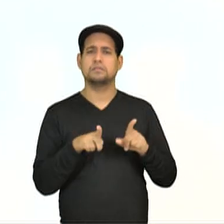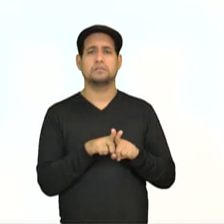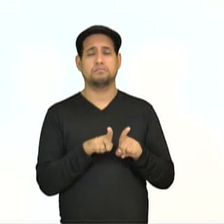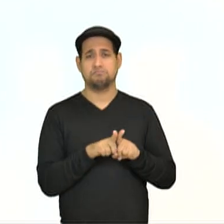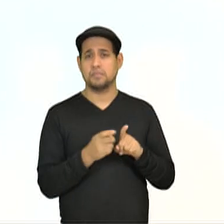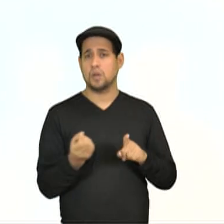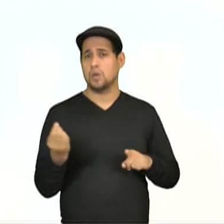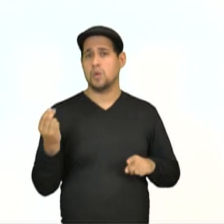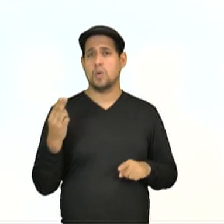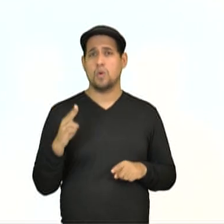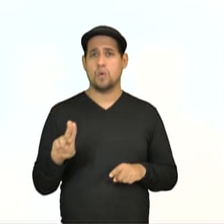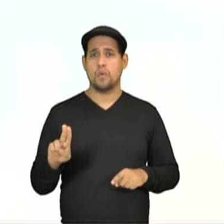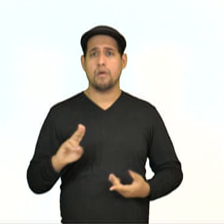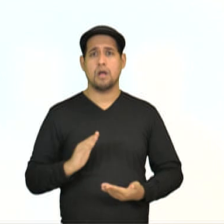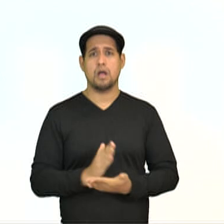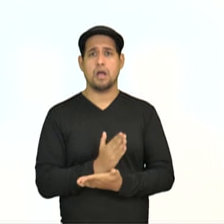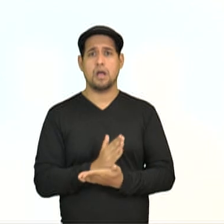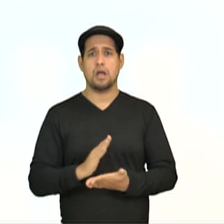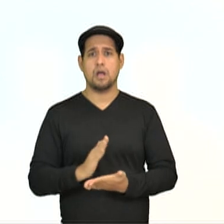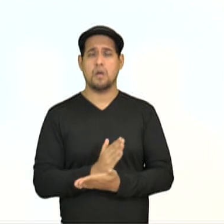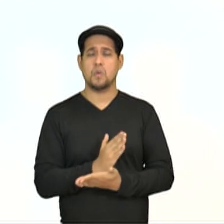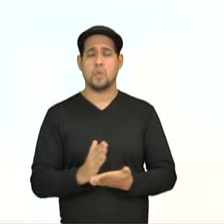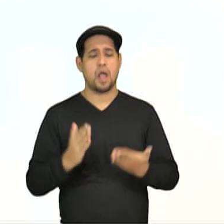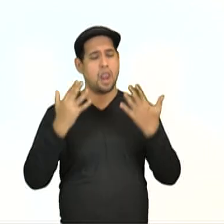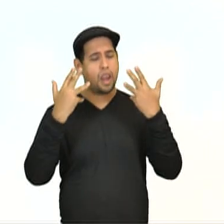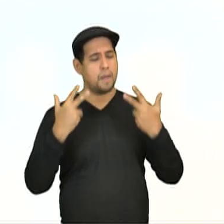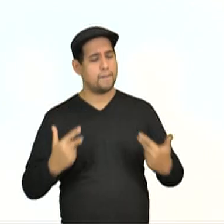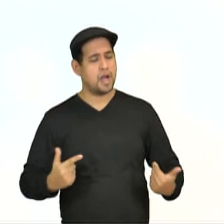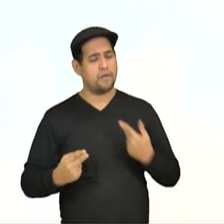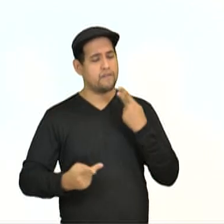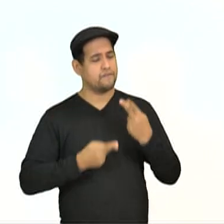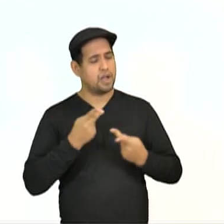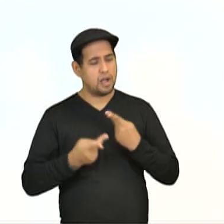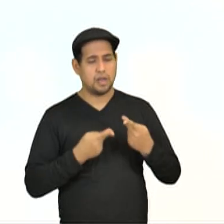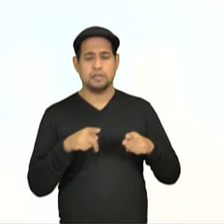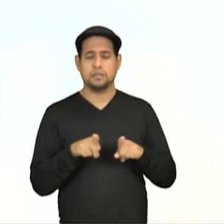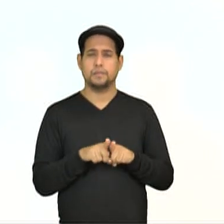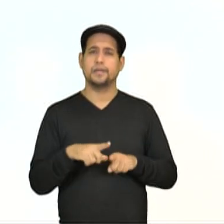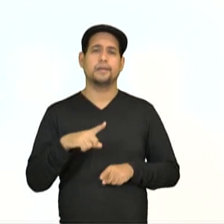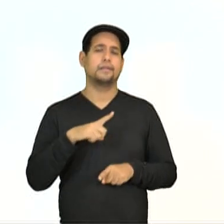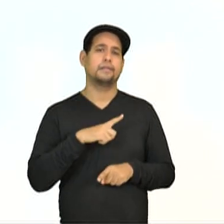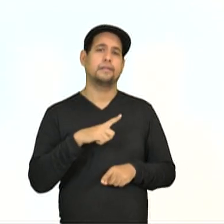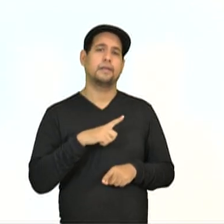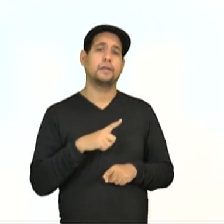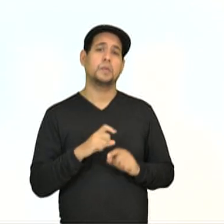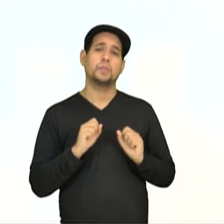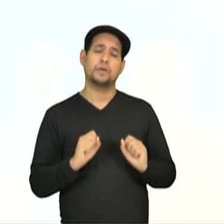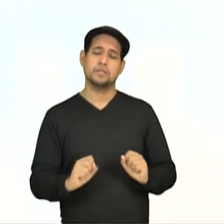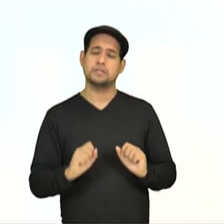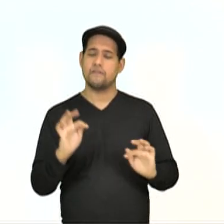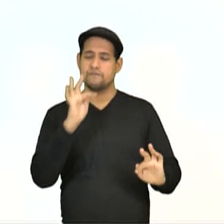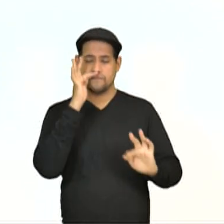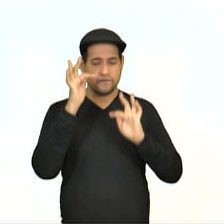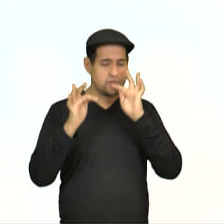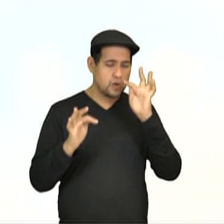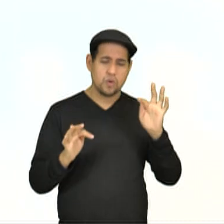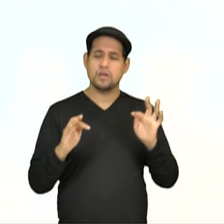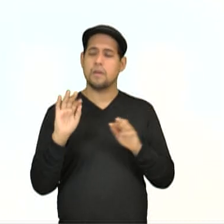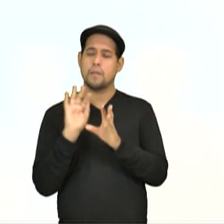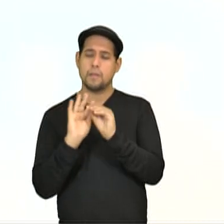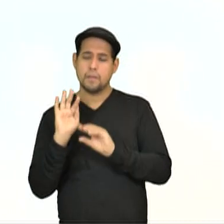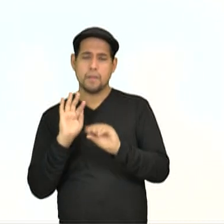ser alguns animais falantes, Nós temos também que pode ser plantas que falam,